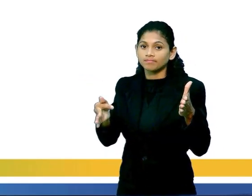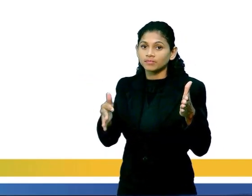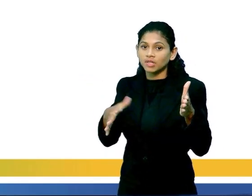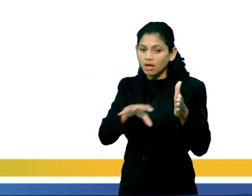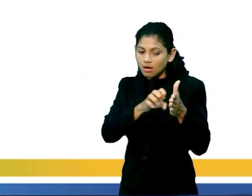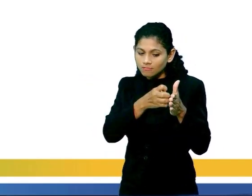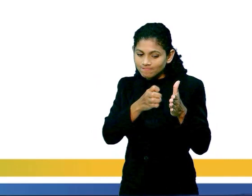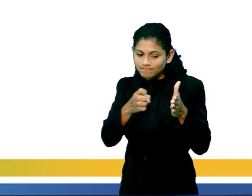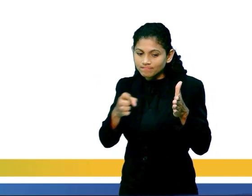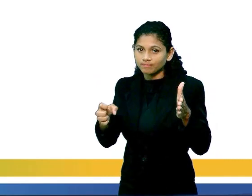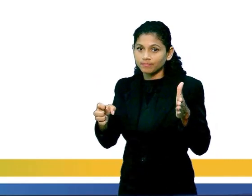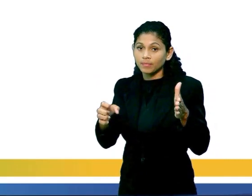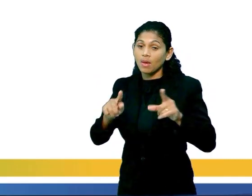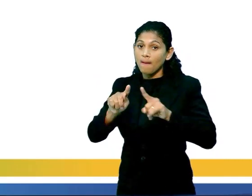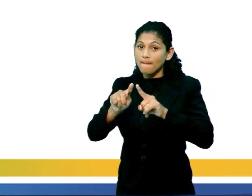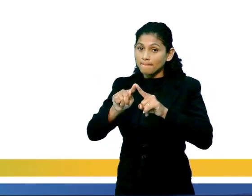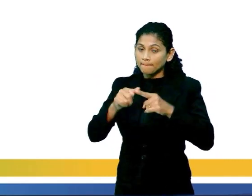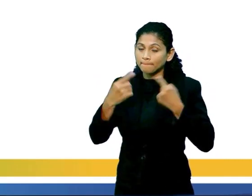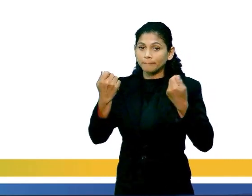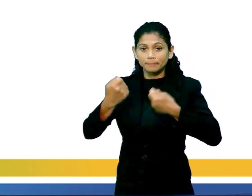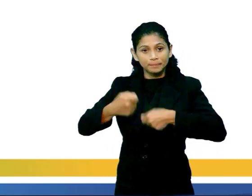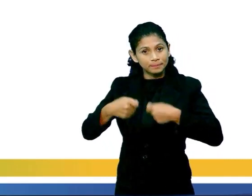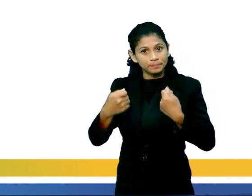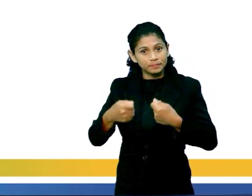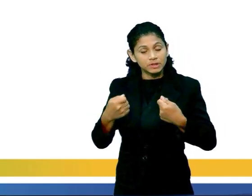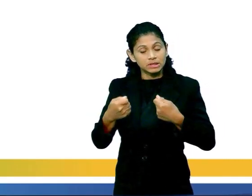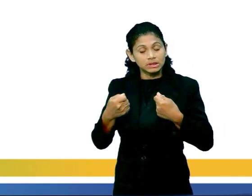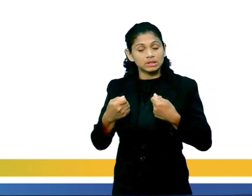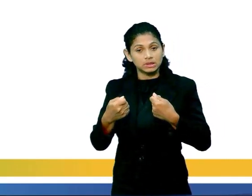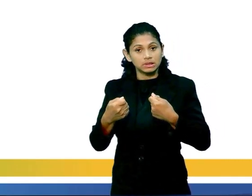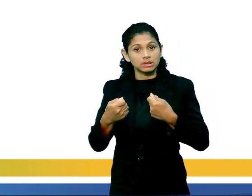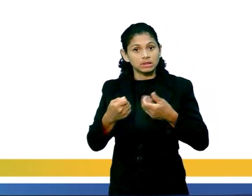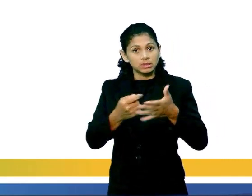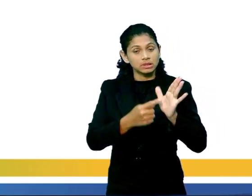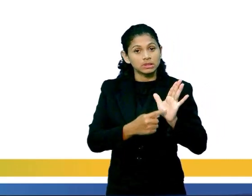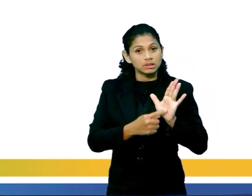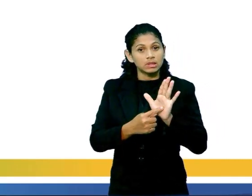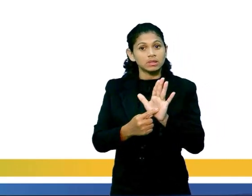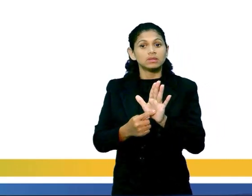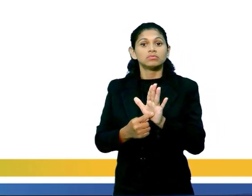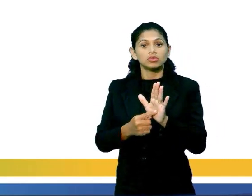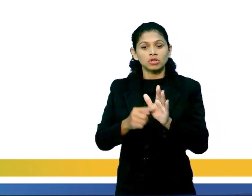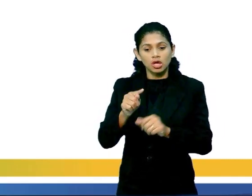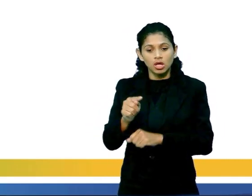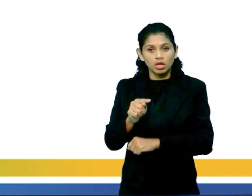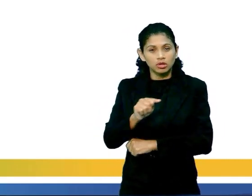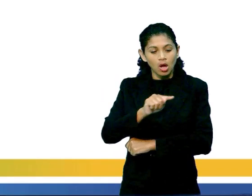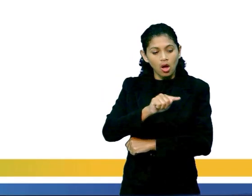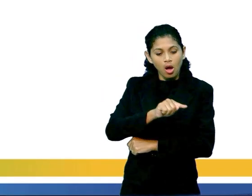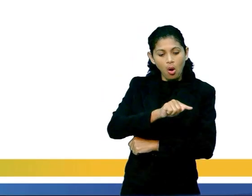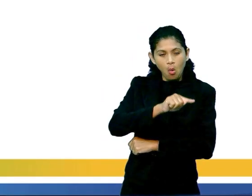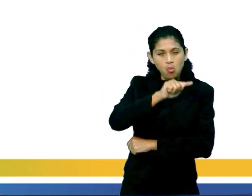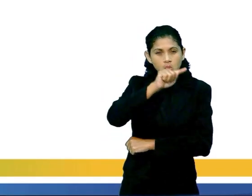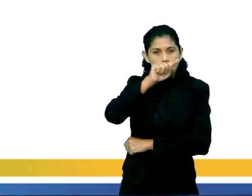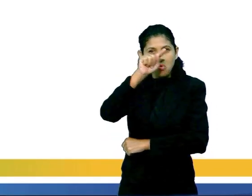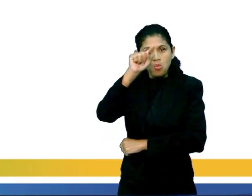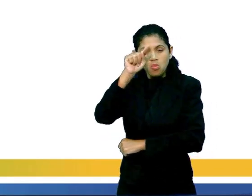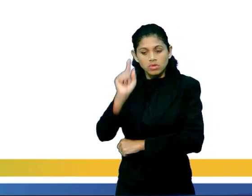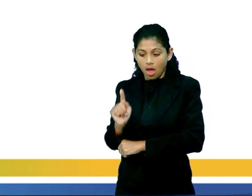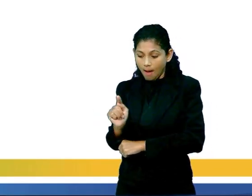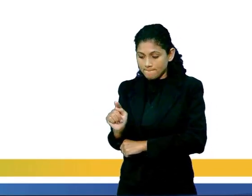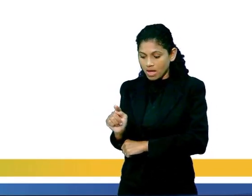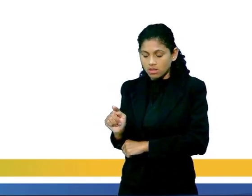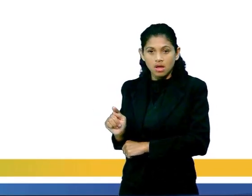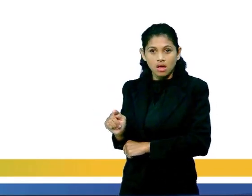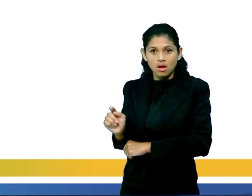agora a equação que representa aquela curva que nós vimos pelo formato do canhão